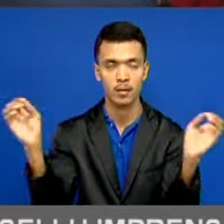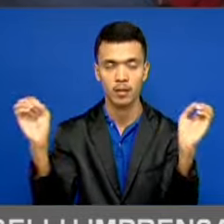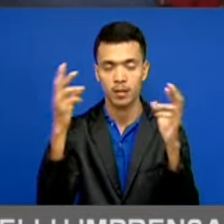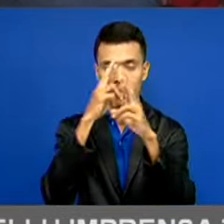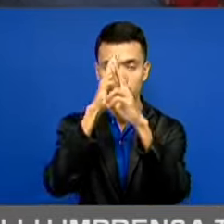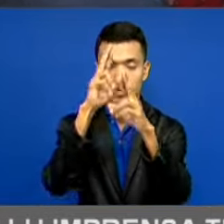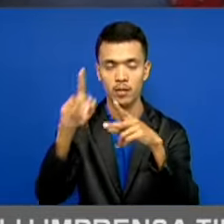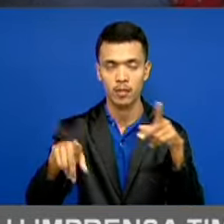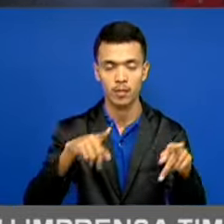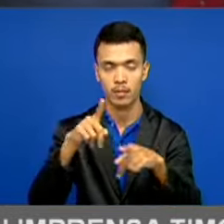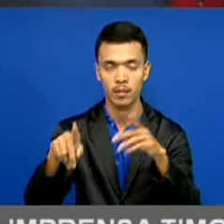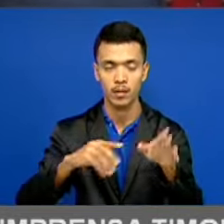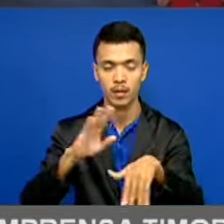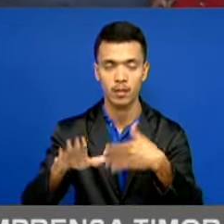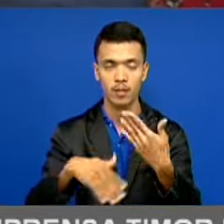toma.